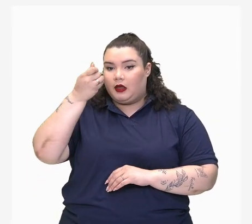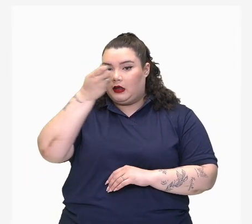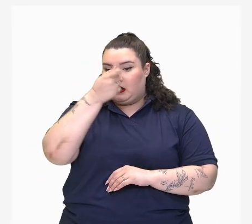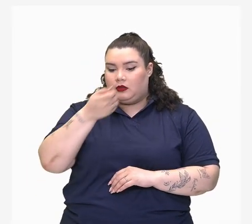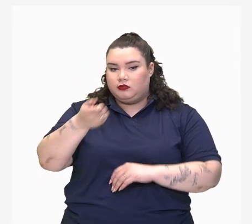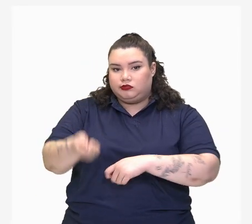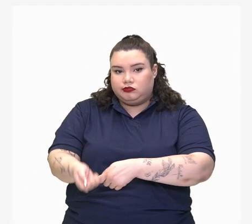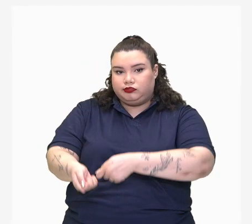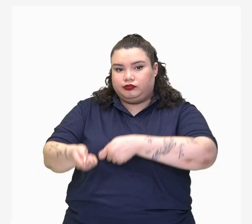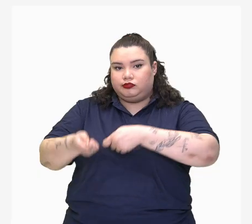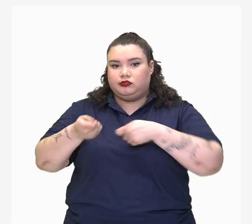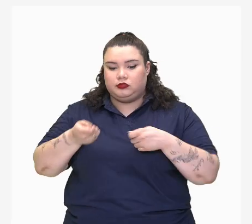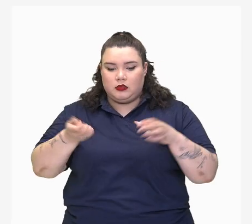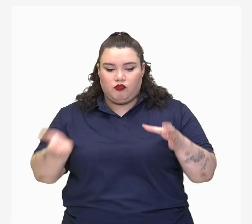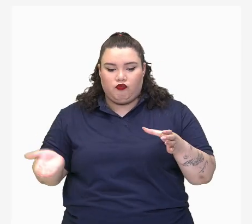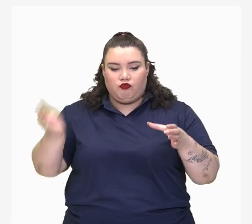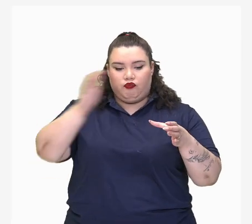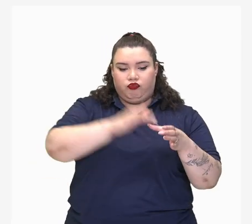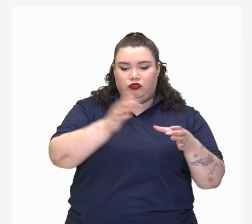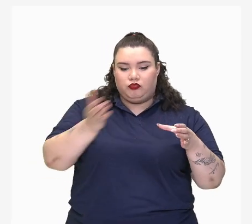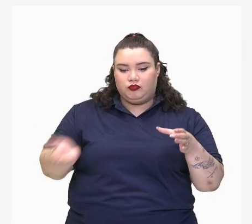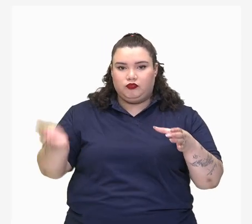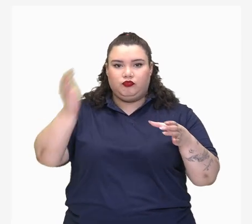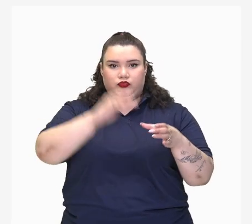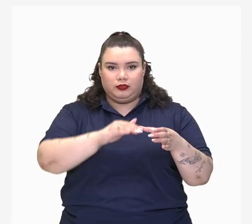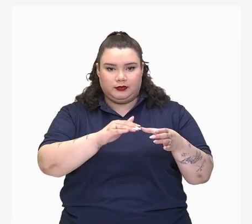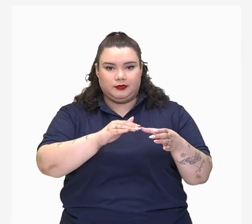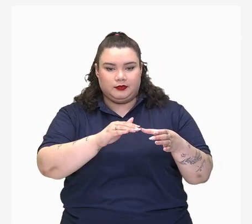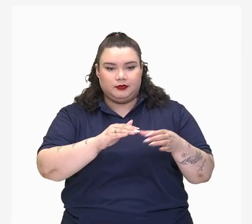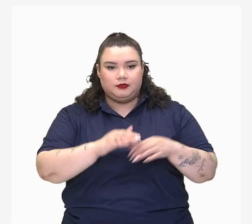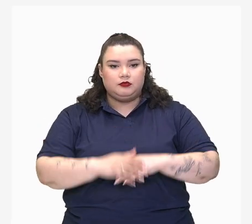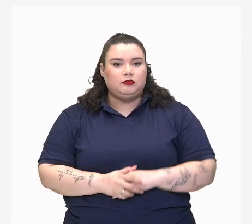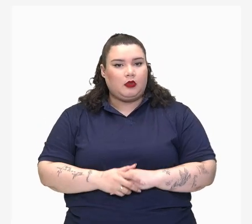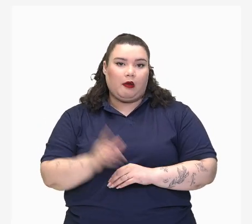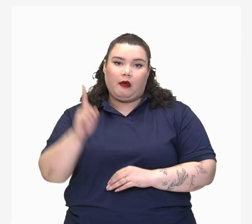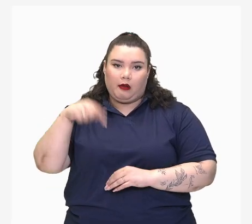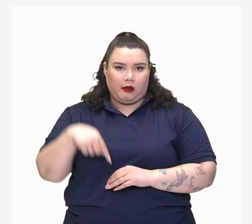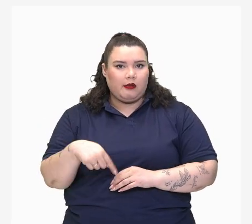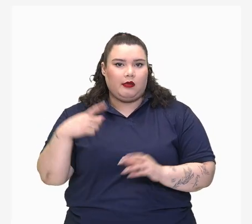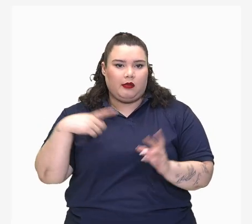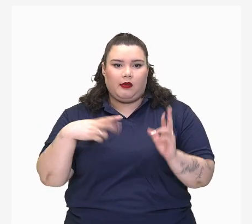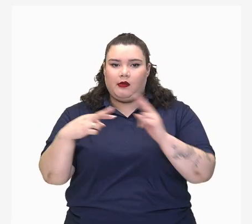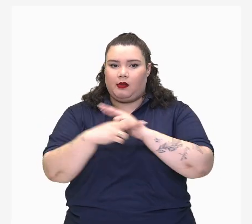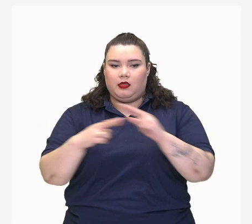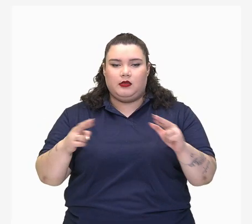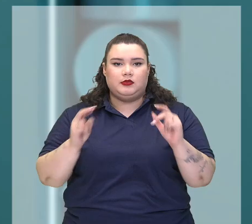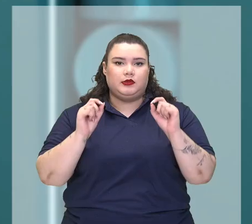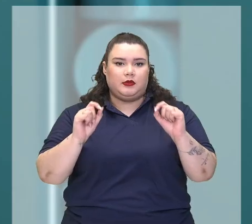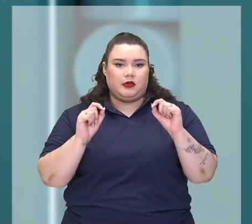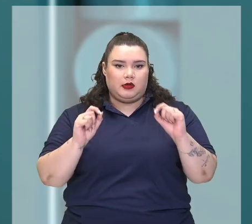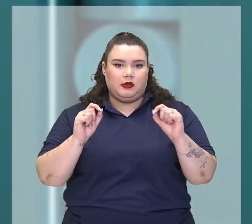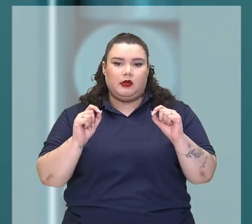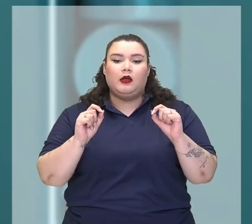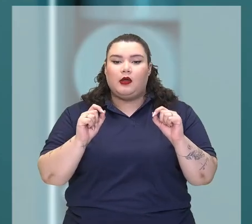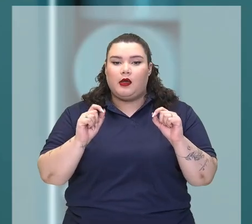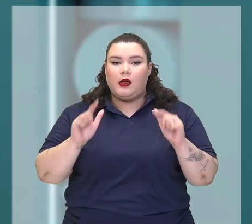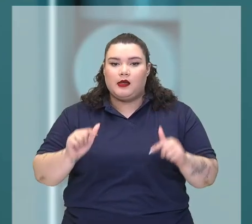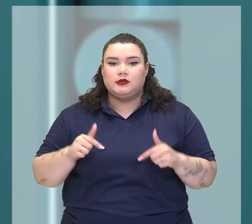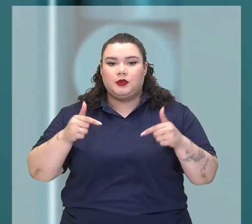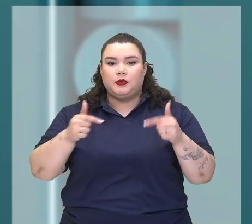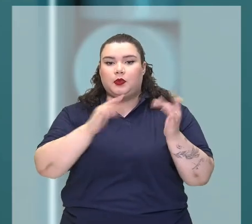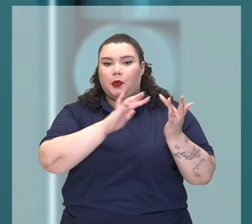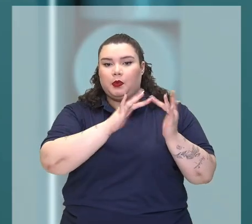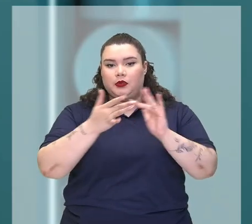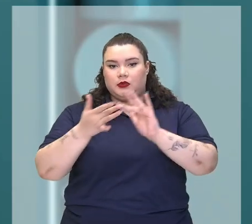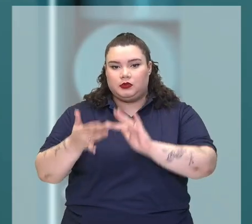mandioca foi colocada no cesto. Puramente sentido literal, trazendo aí esse